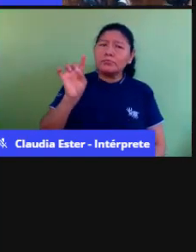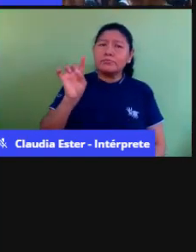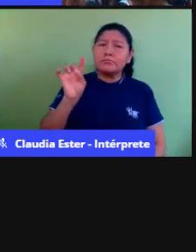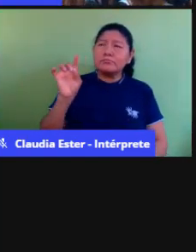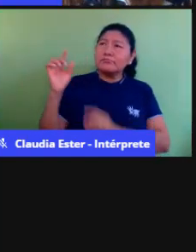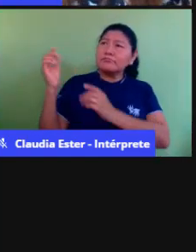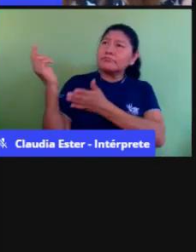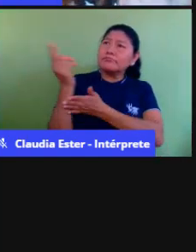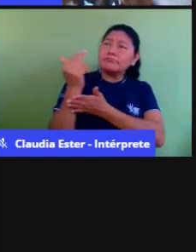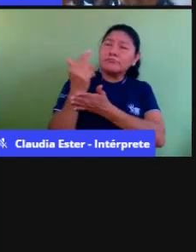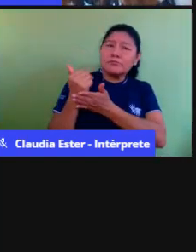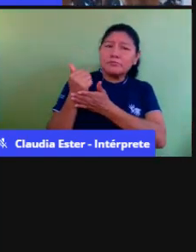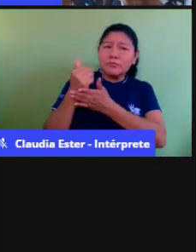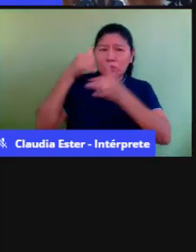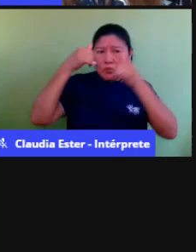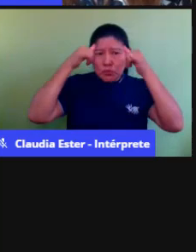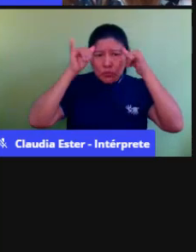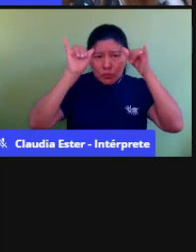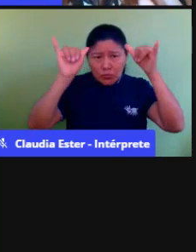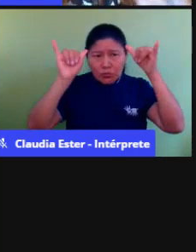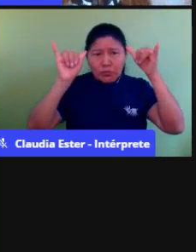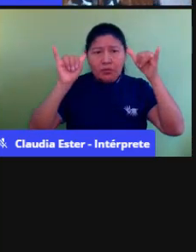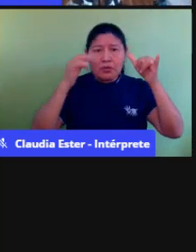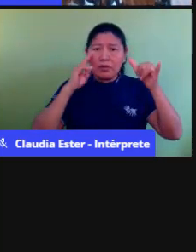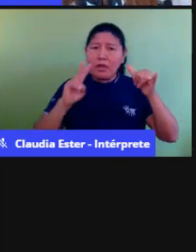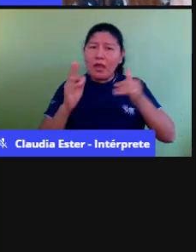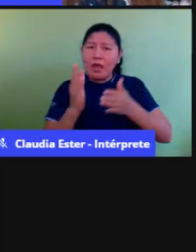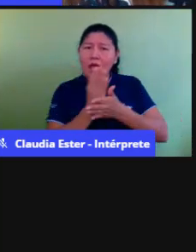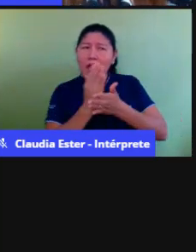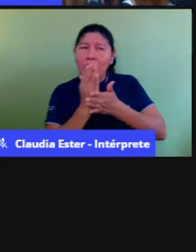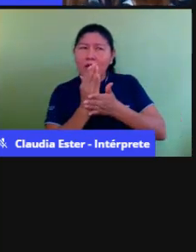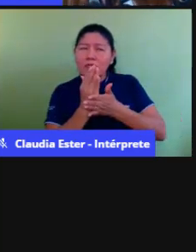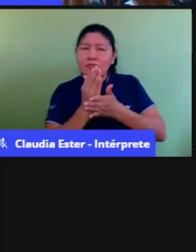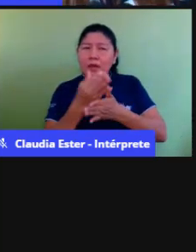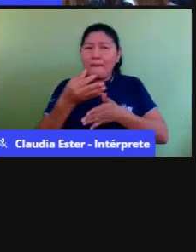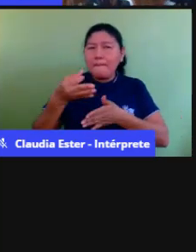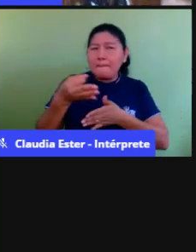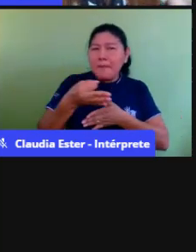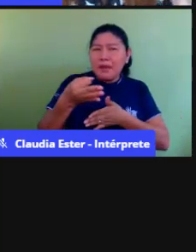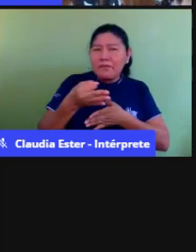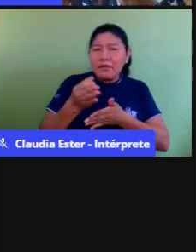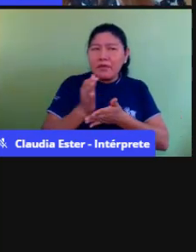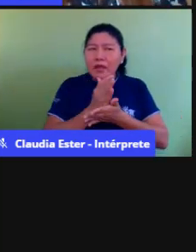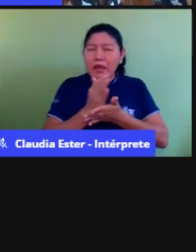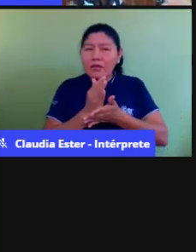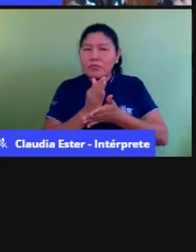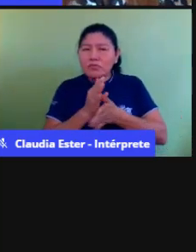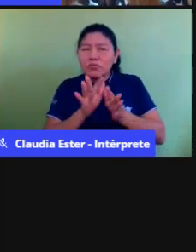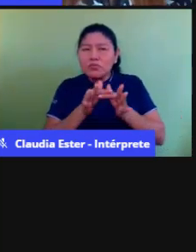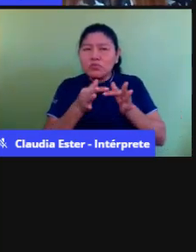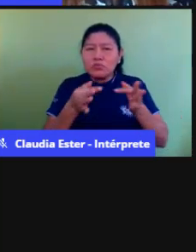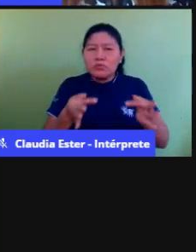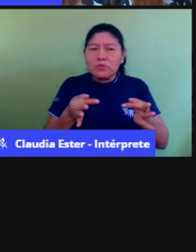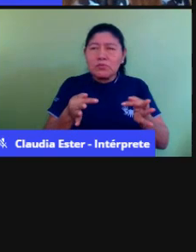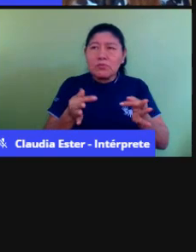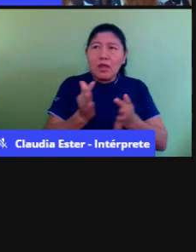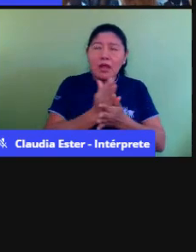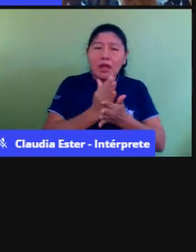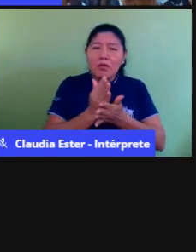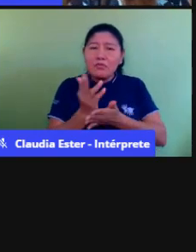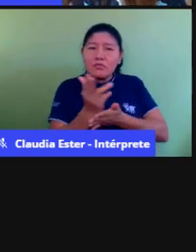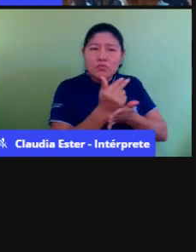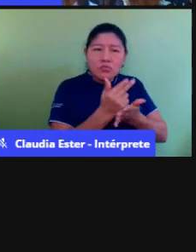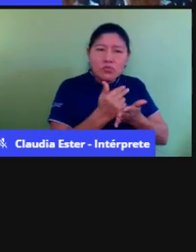de touros, alguns mais elaborados, alguns traços mais simples, parecendo até mesmo o desenho de